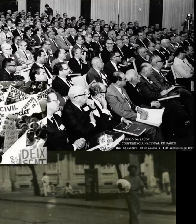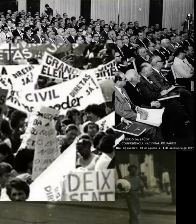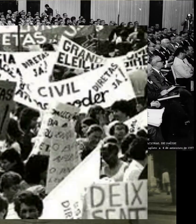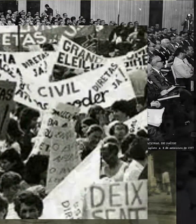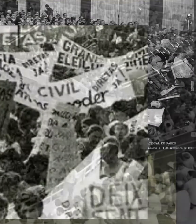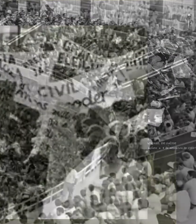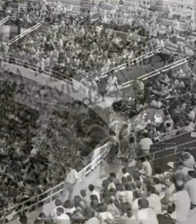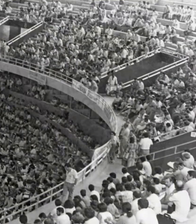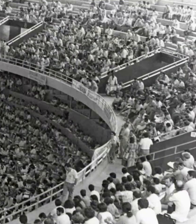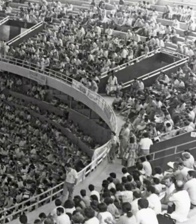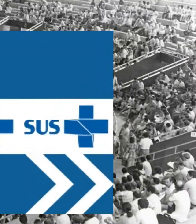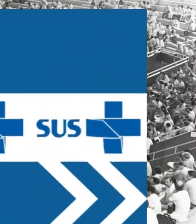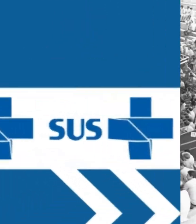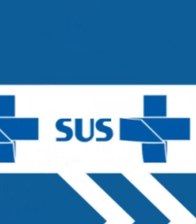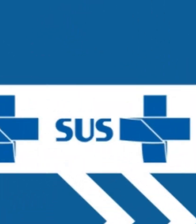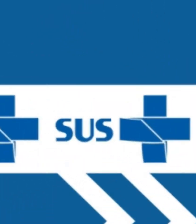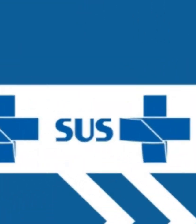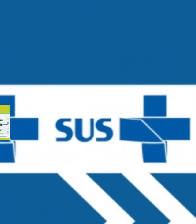Música